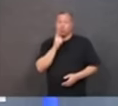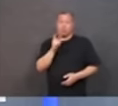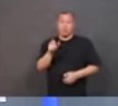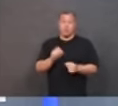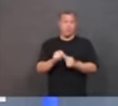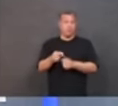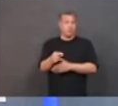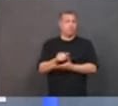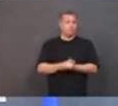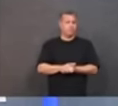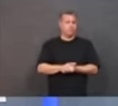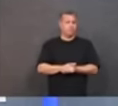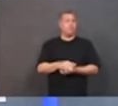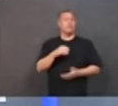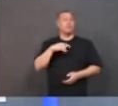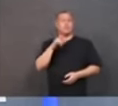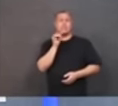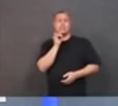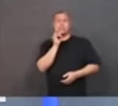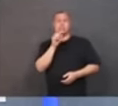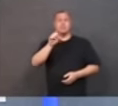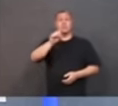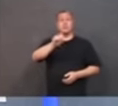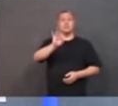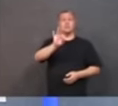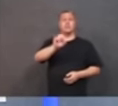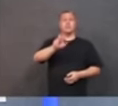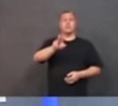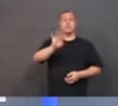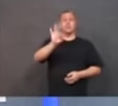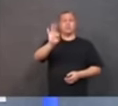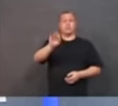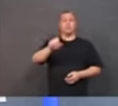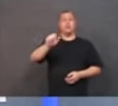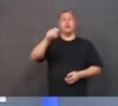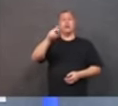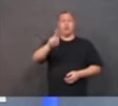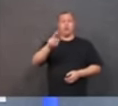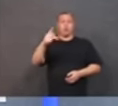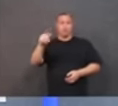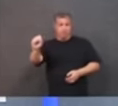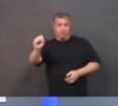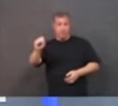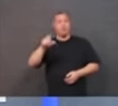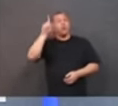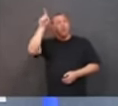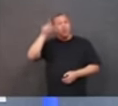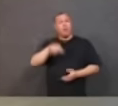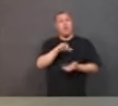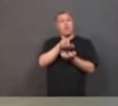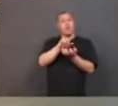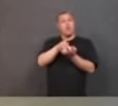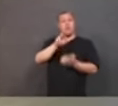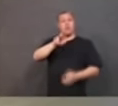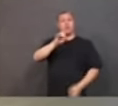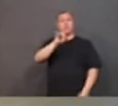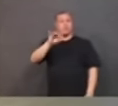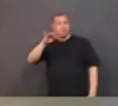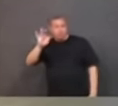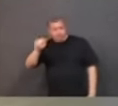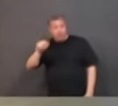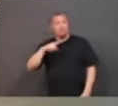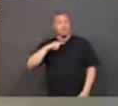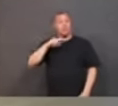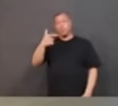há exemplos de startups, como bem mencionado, como é o caso do Porto Digital em Recife, com mais de 400 empresas novas.